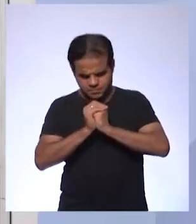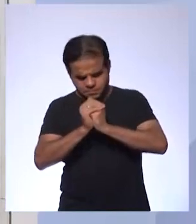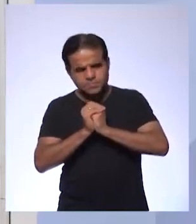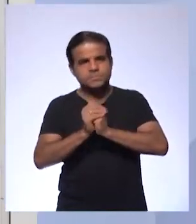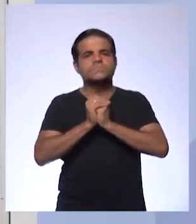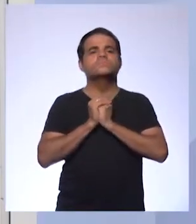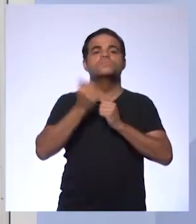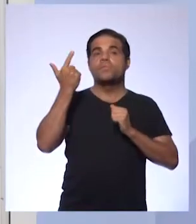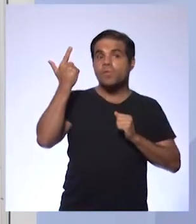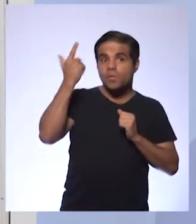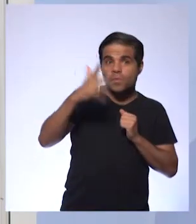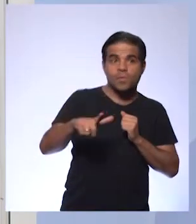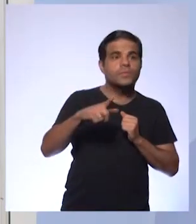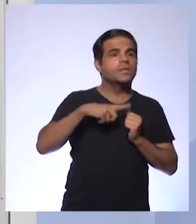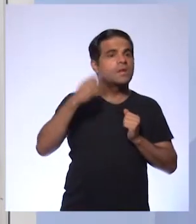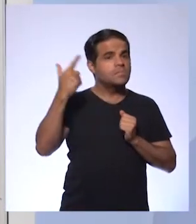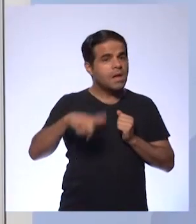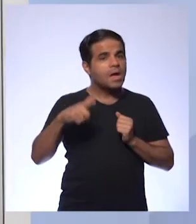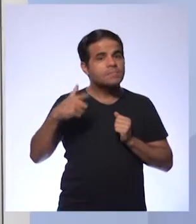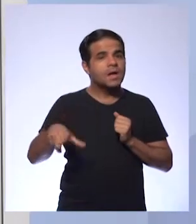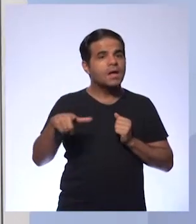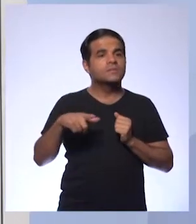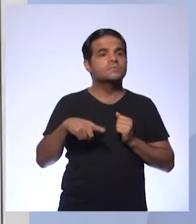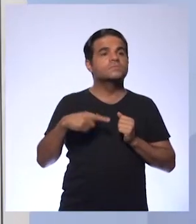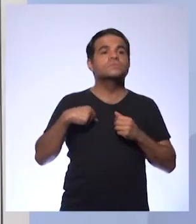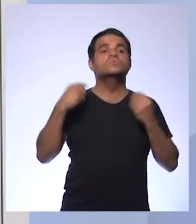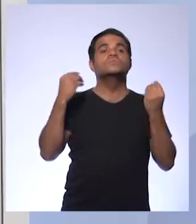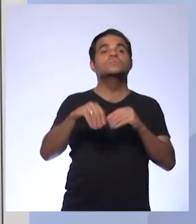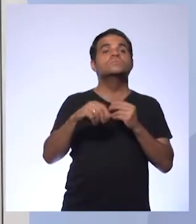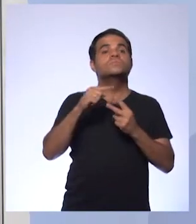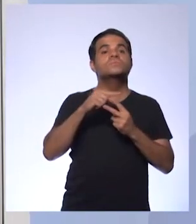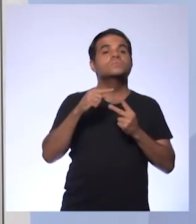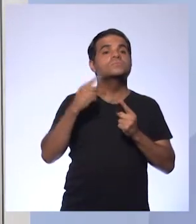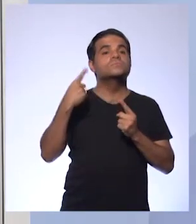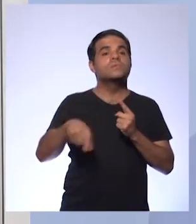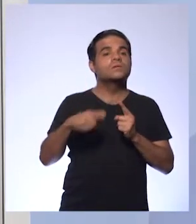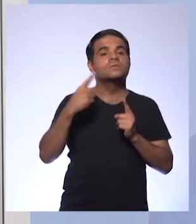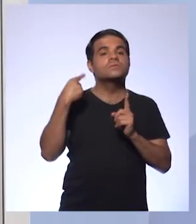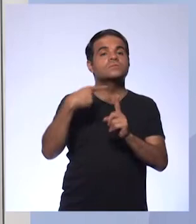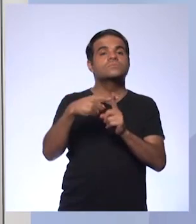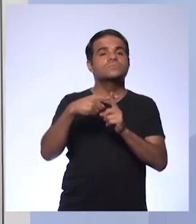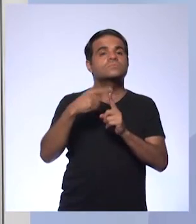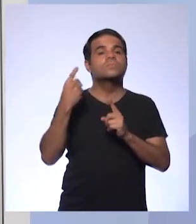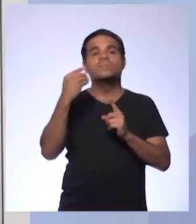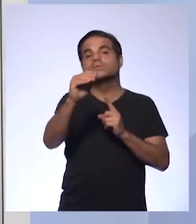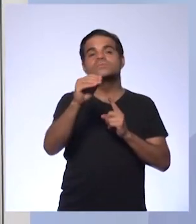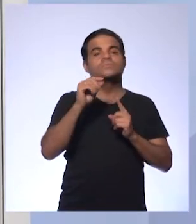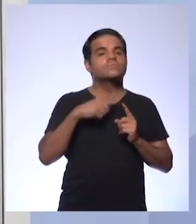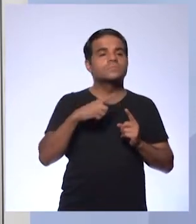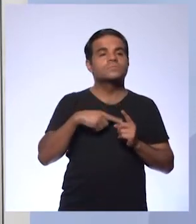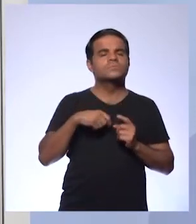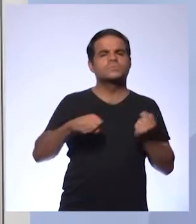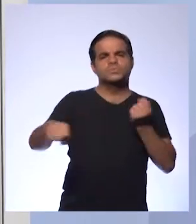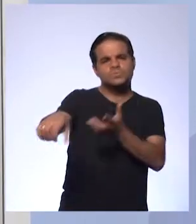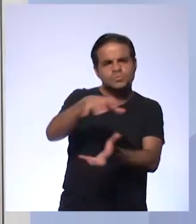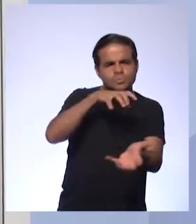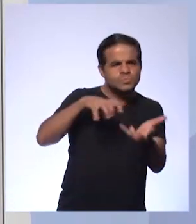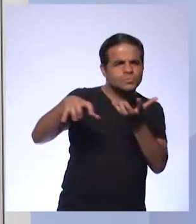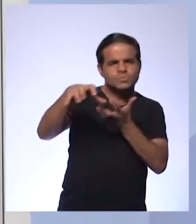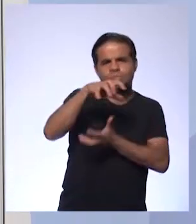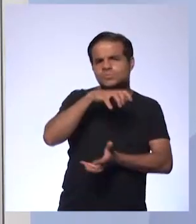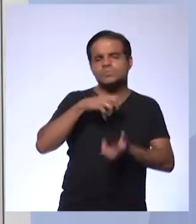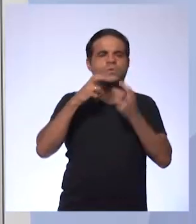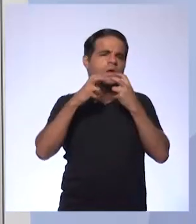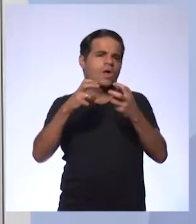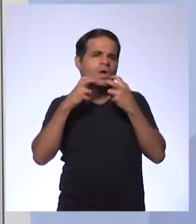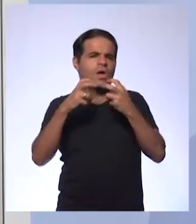Mais uma antítese aqui, tem mais. Peraí. Eu colocaria mais uma aqui, Andréia pontuaria. Tumulto, Tumulto e e